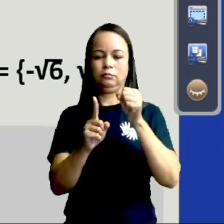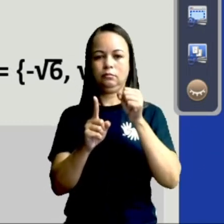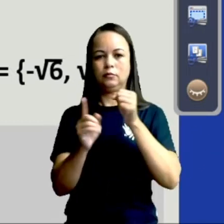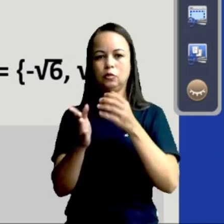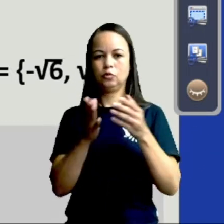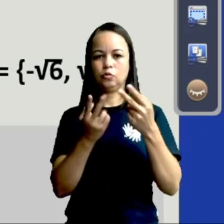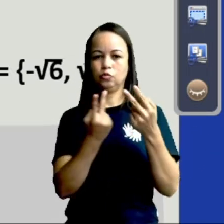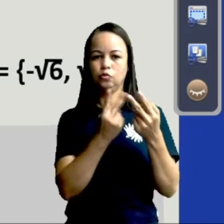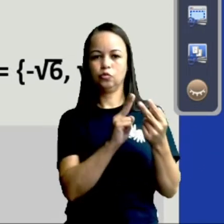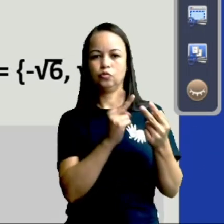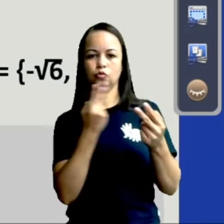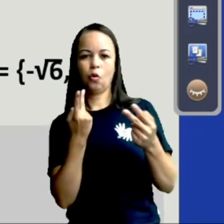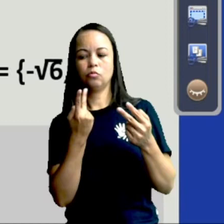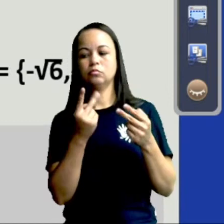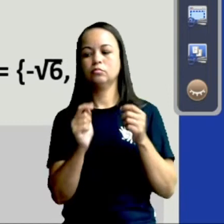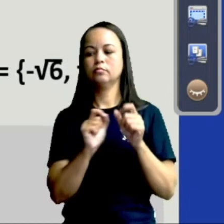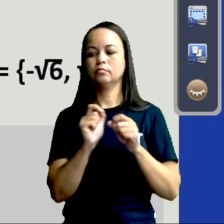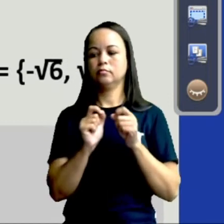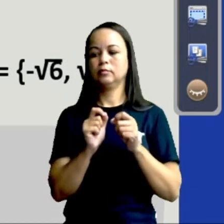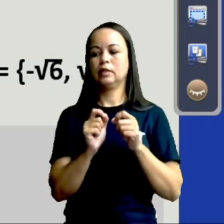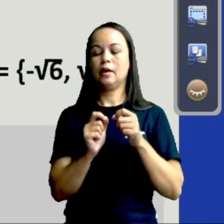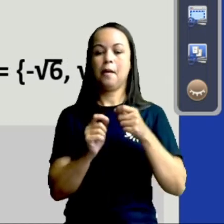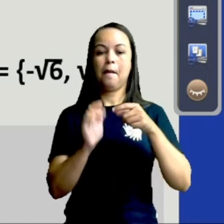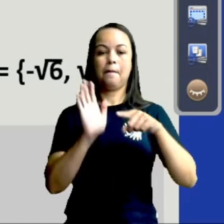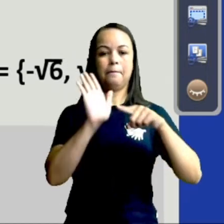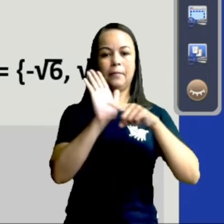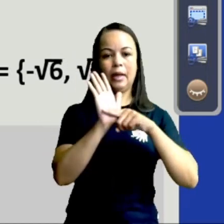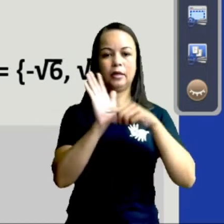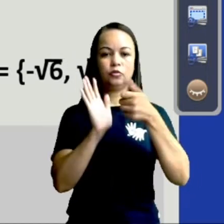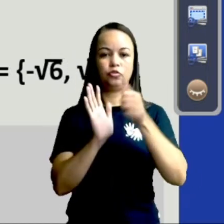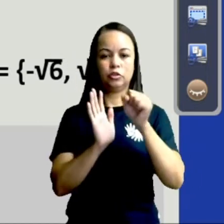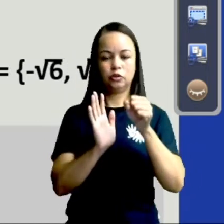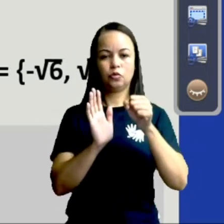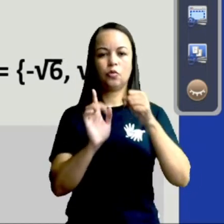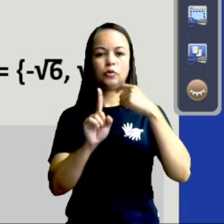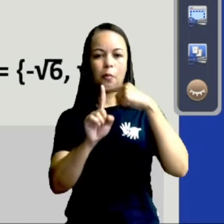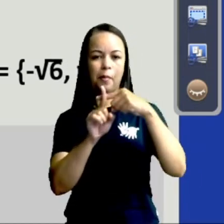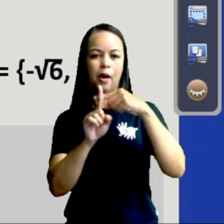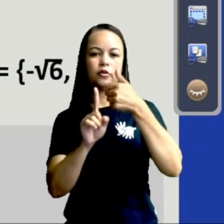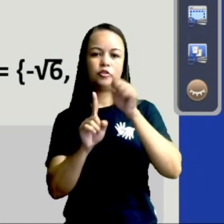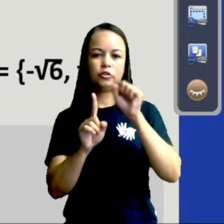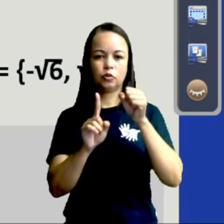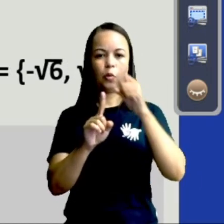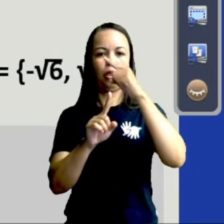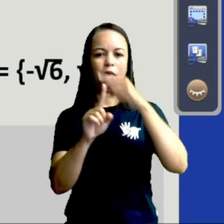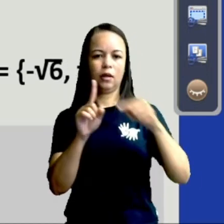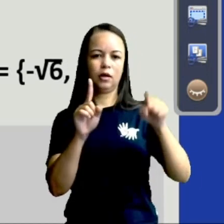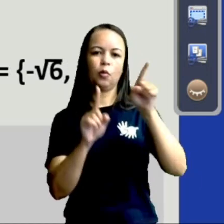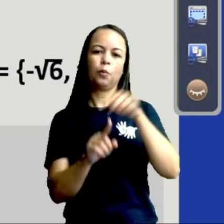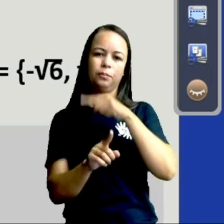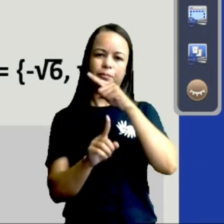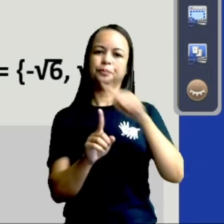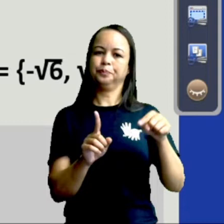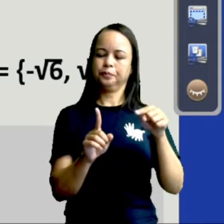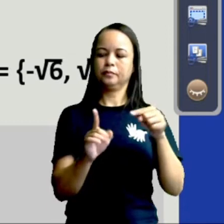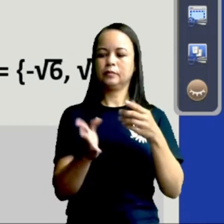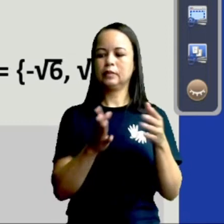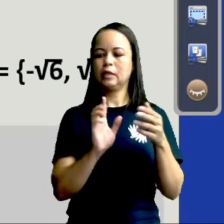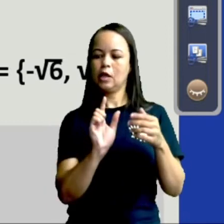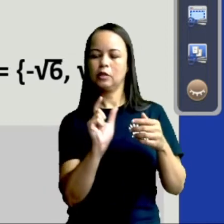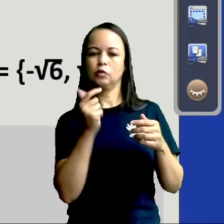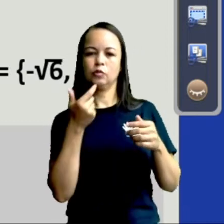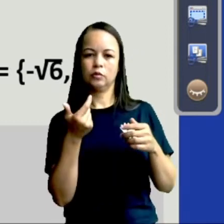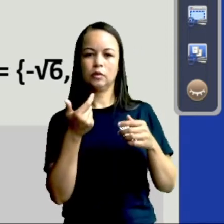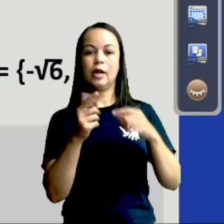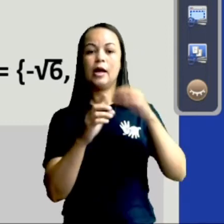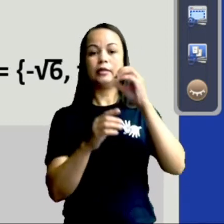dois membros, ó. Menos 18 mais 18, aí a gente vai cancelar. Esse 18 vai sair desse membro. E do outro lado,